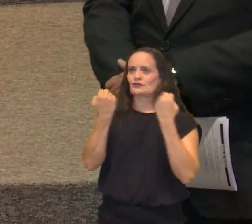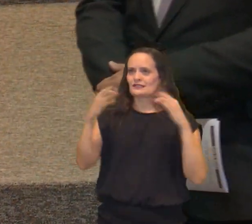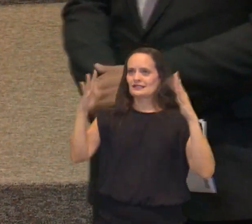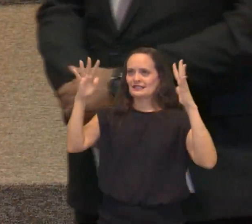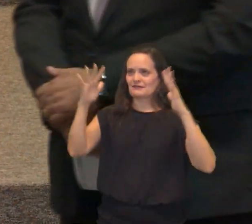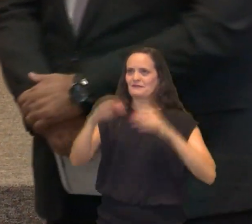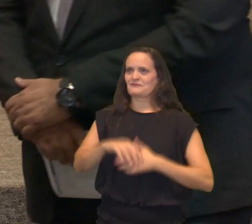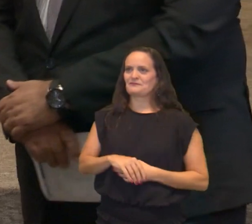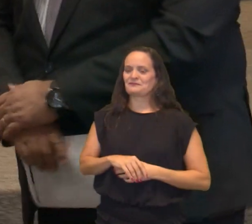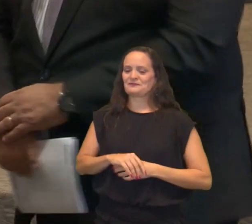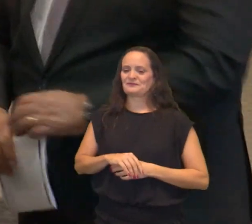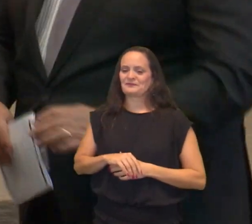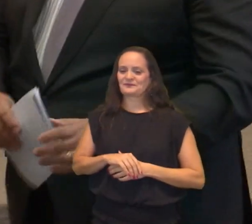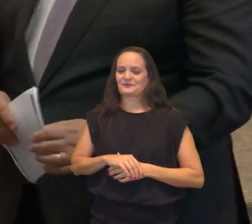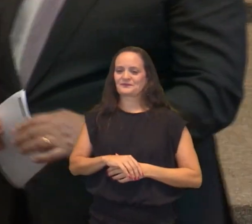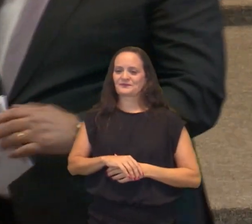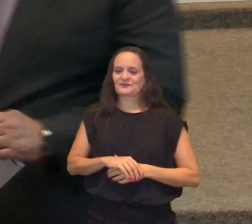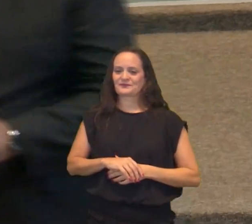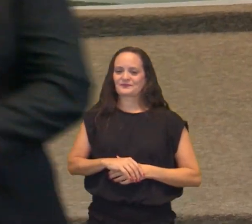Senhor.